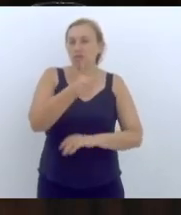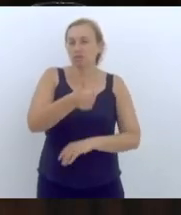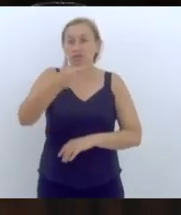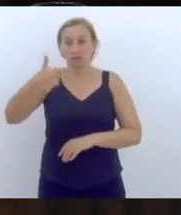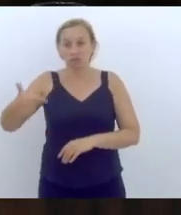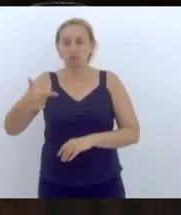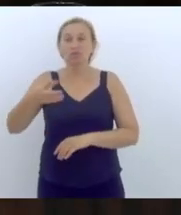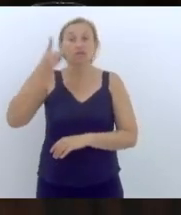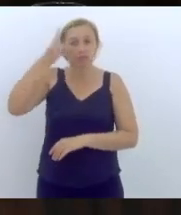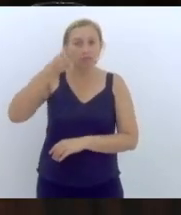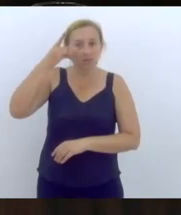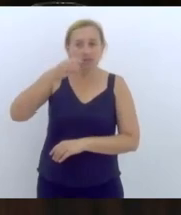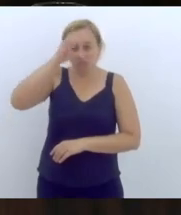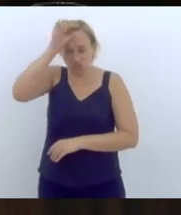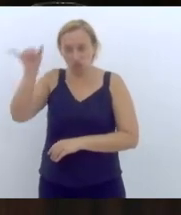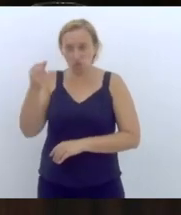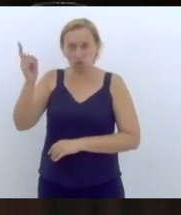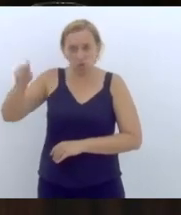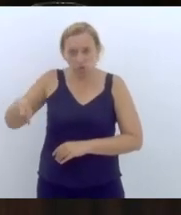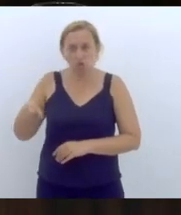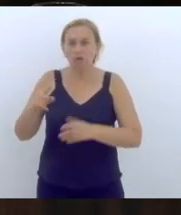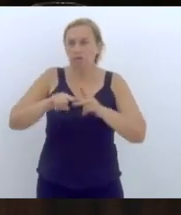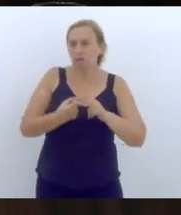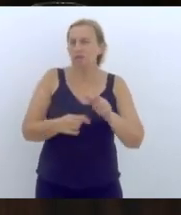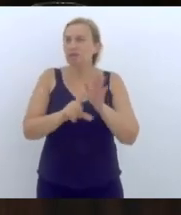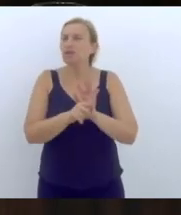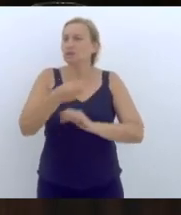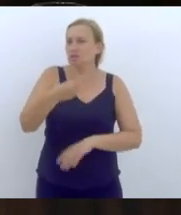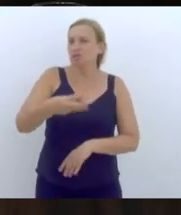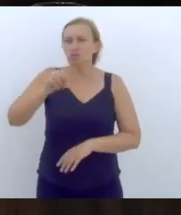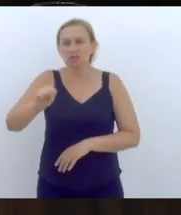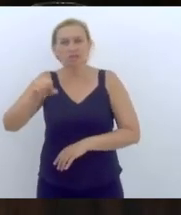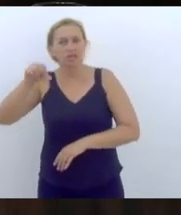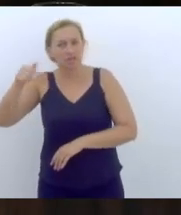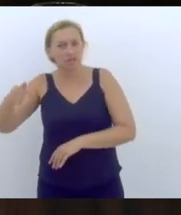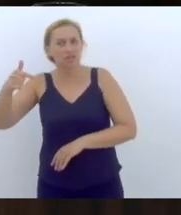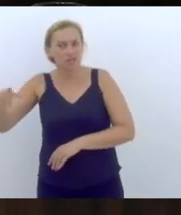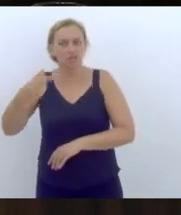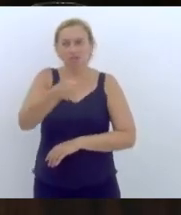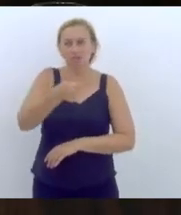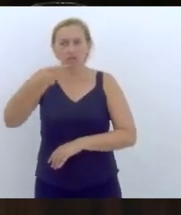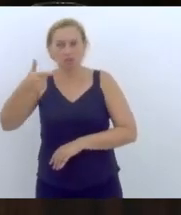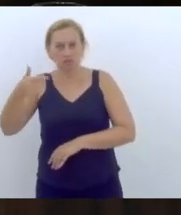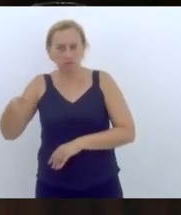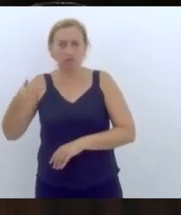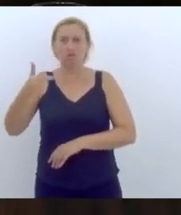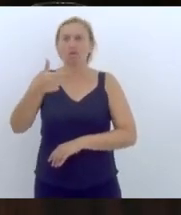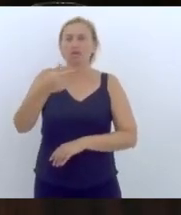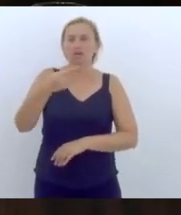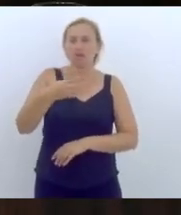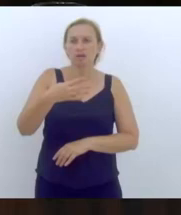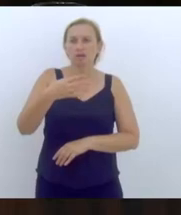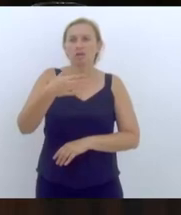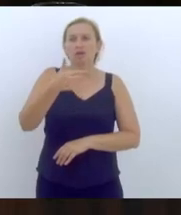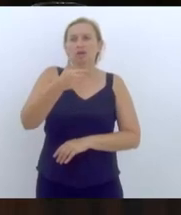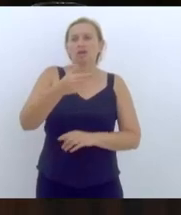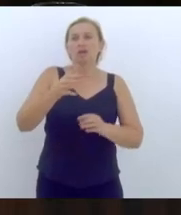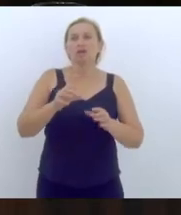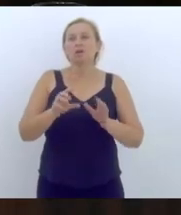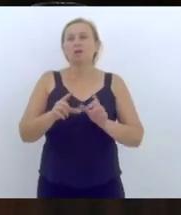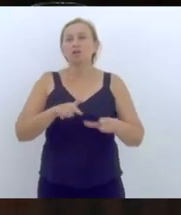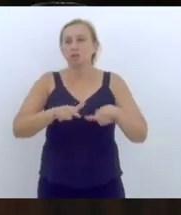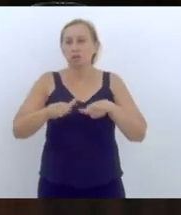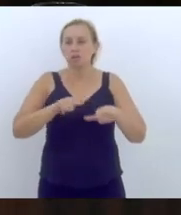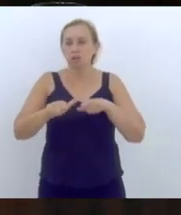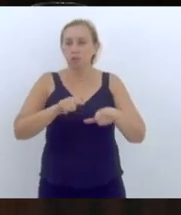de autoria da deputada Tiaju, que altera a lei número 3.877, de 24 de junho de 2002, que cria o serviço de